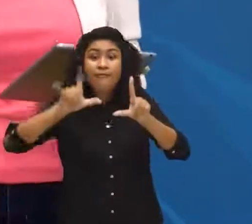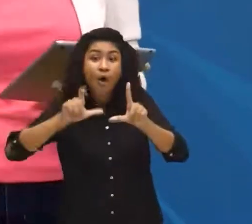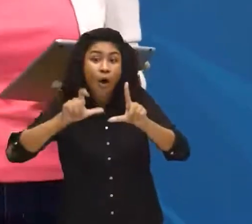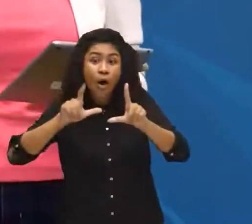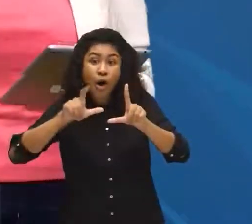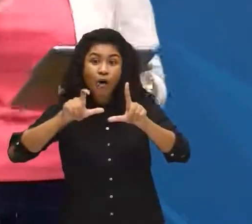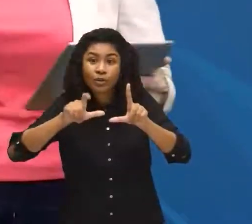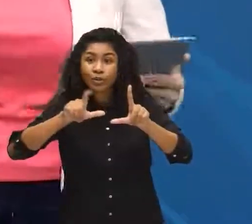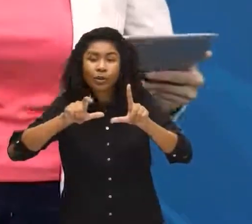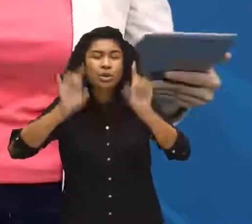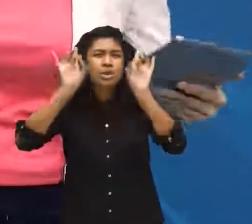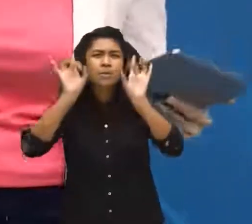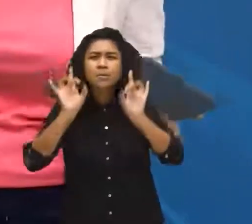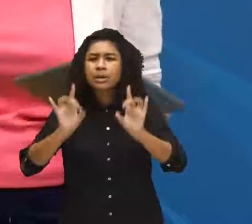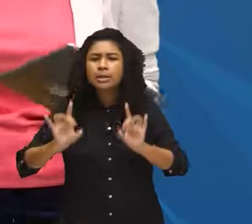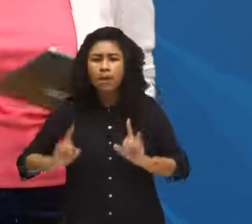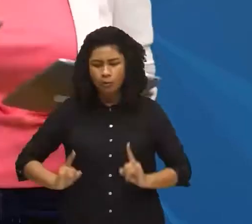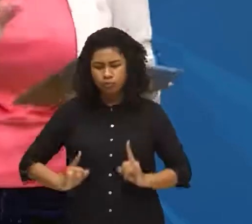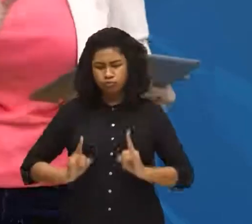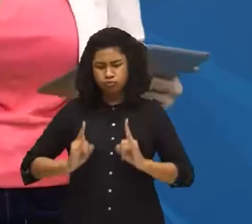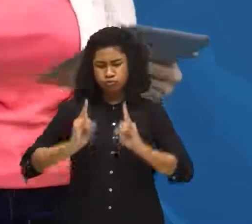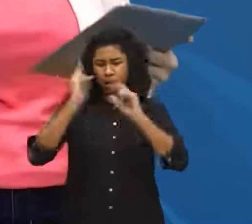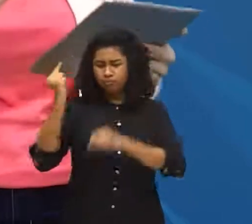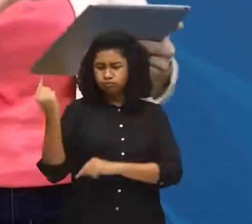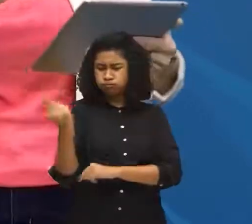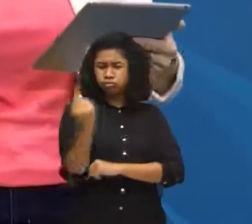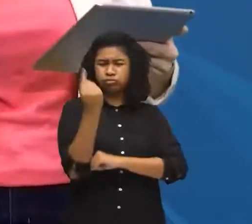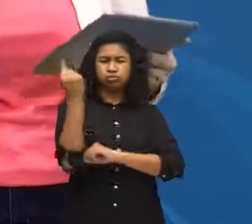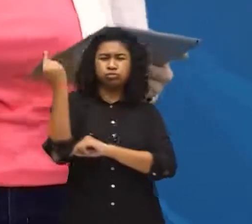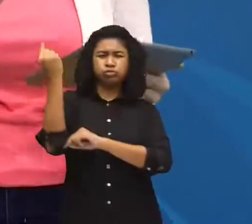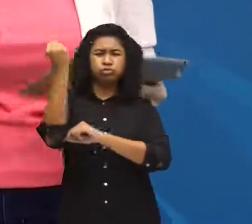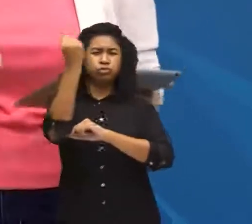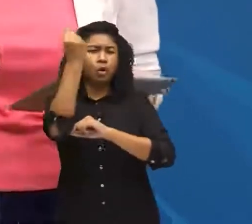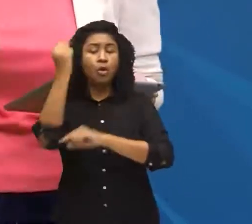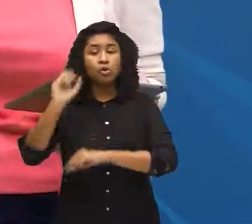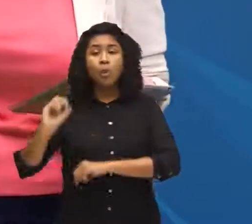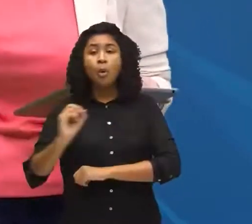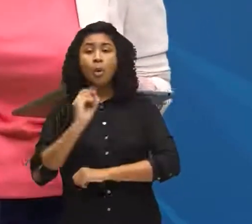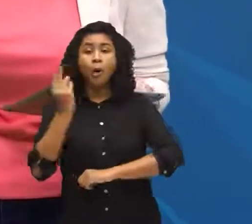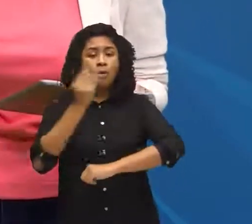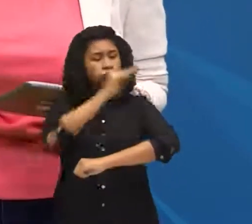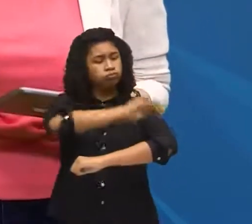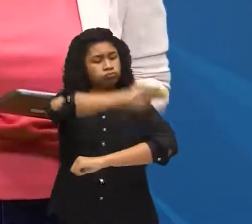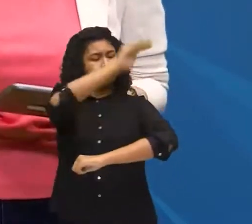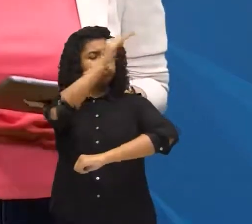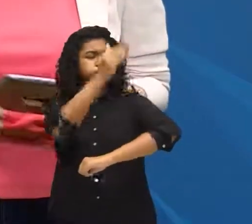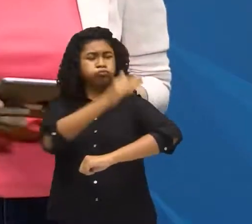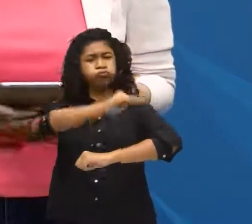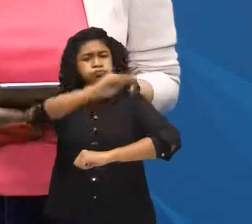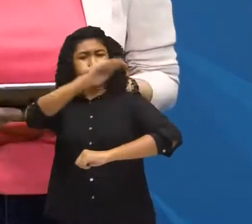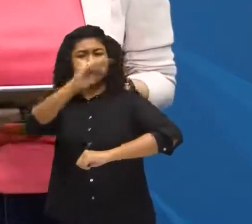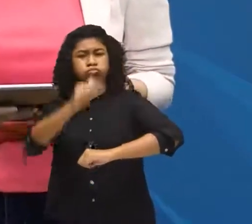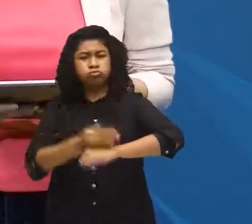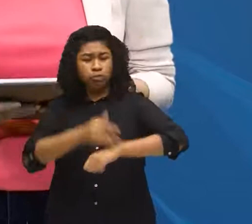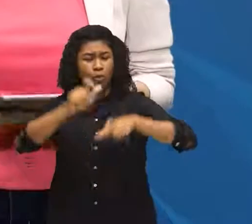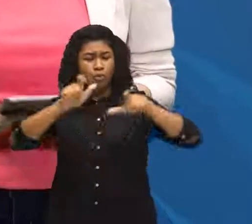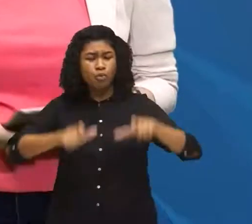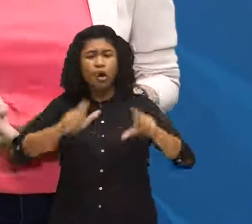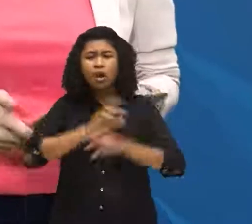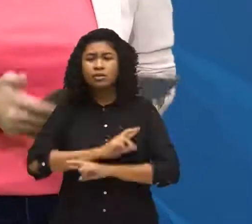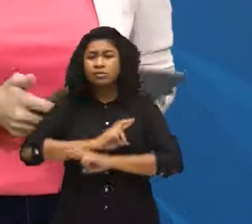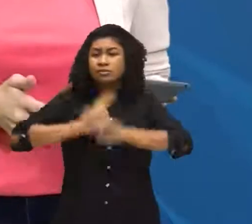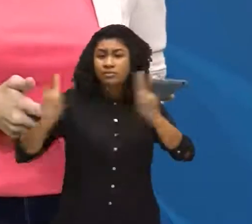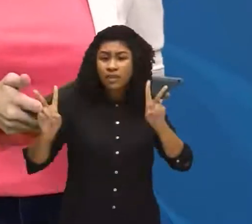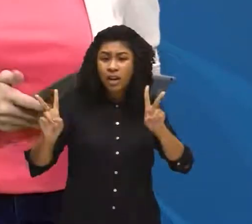prédio alto, né, naquele arranha-céu, olhando ali naquela montanha, numa situação bem inusitada. E acaba